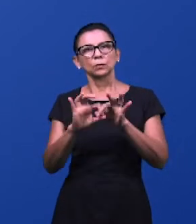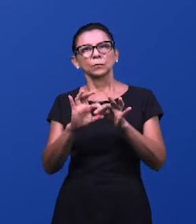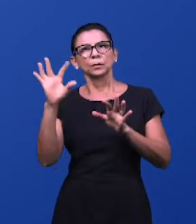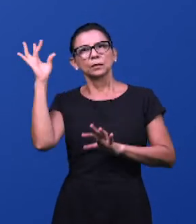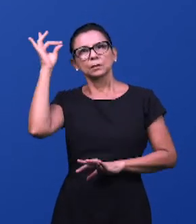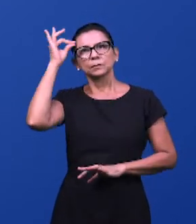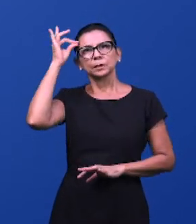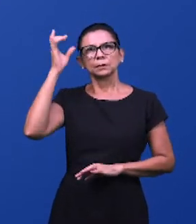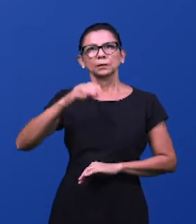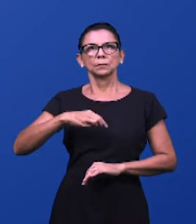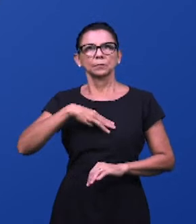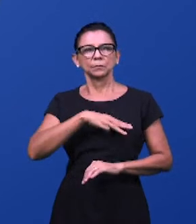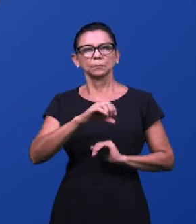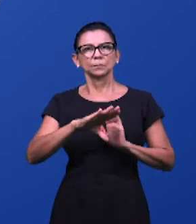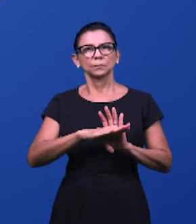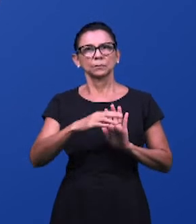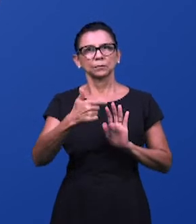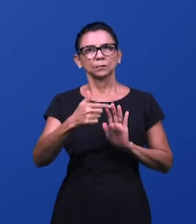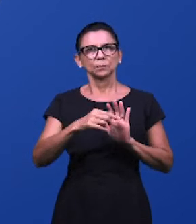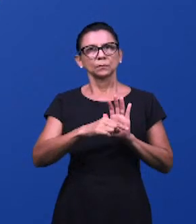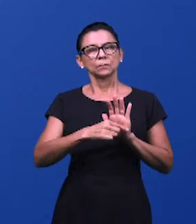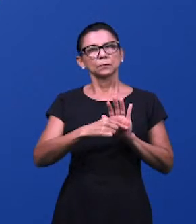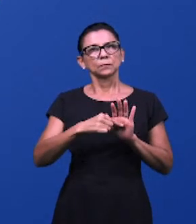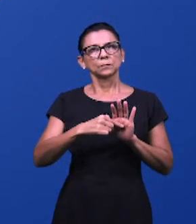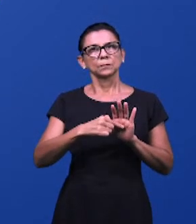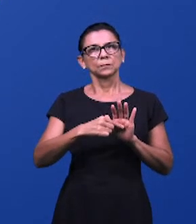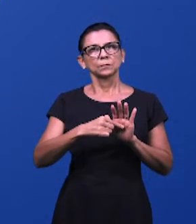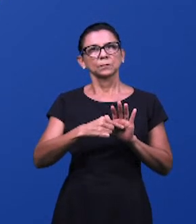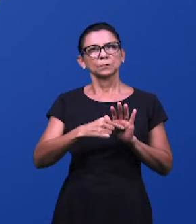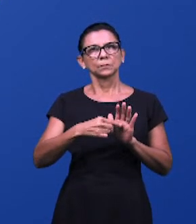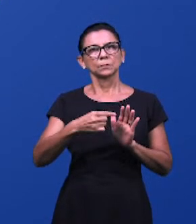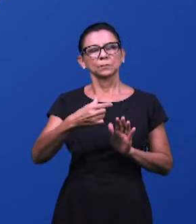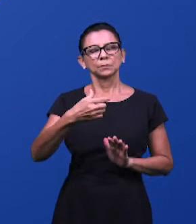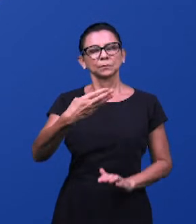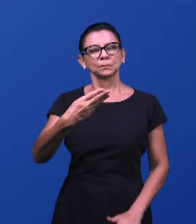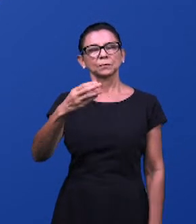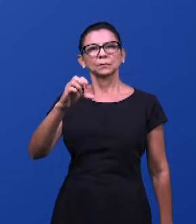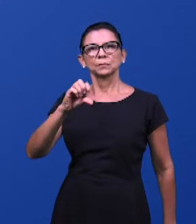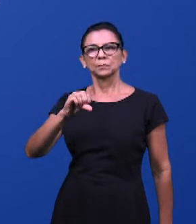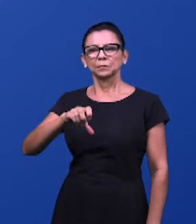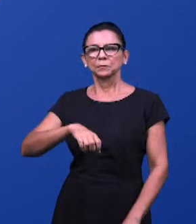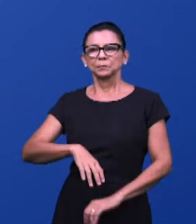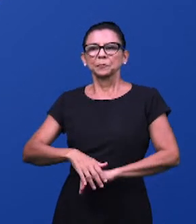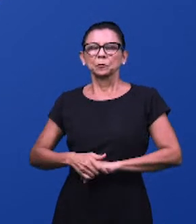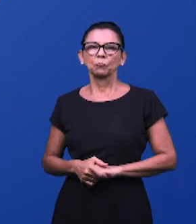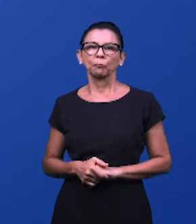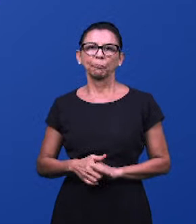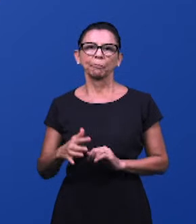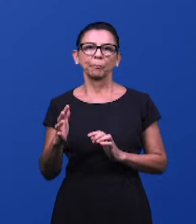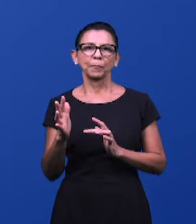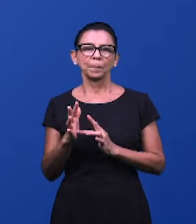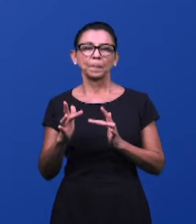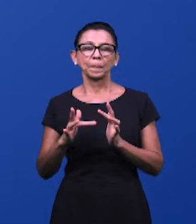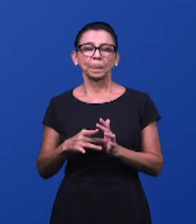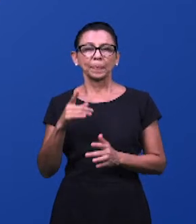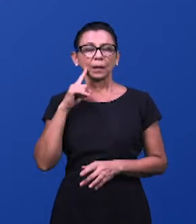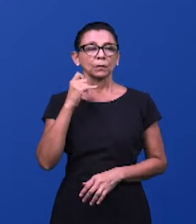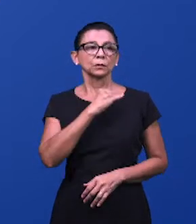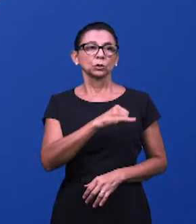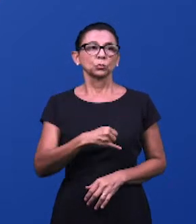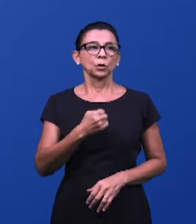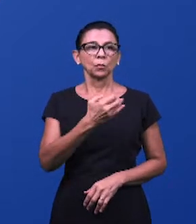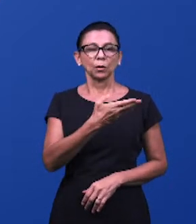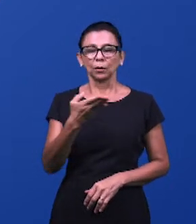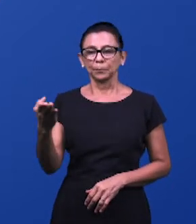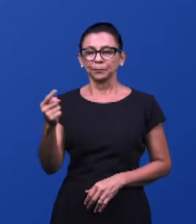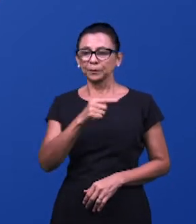vemos em Mateus 12, 49 ao 50. E estendendo a mão para o seu discípulo, disse: eis aqui minha mãe